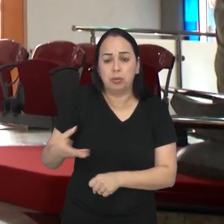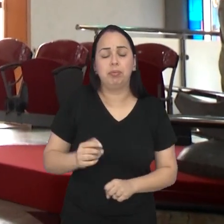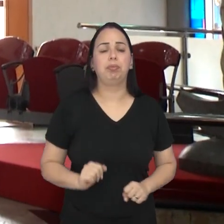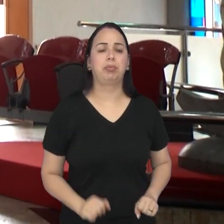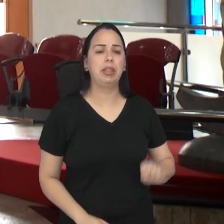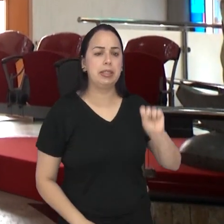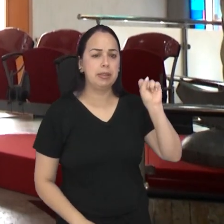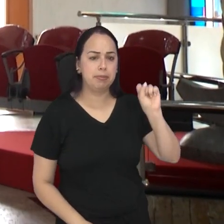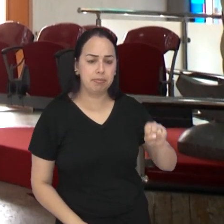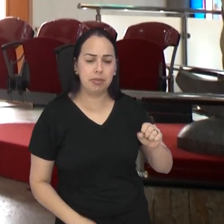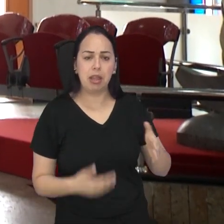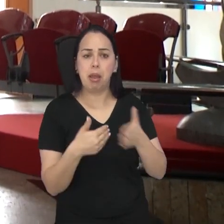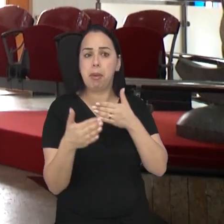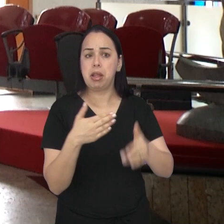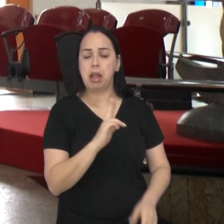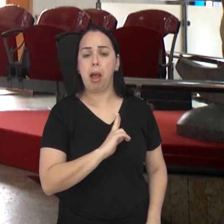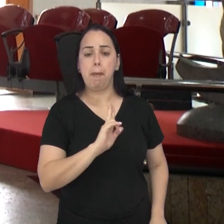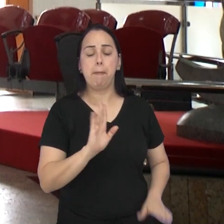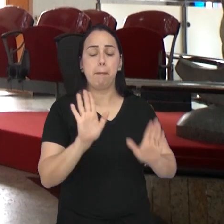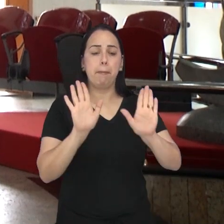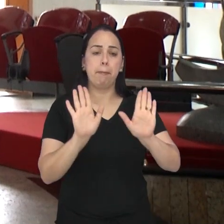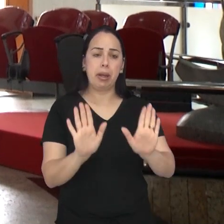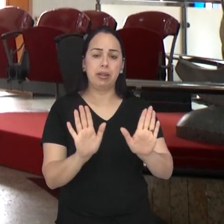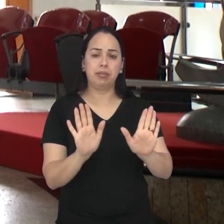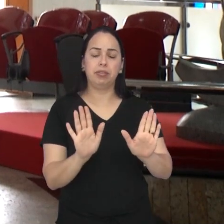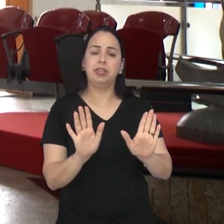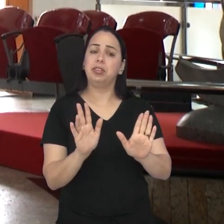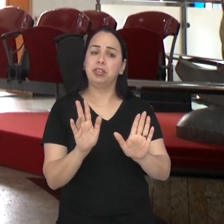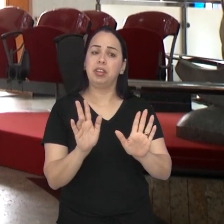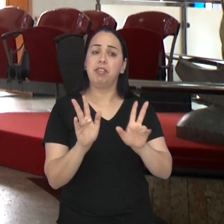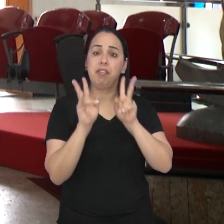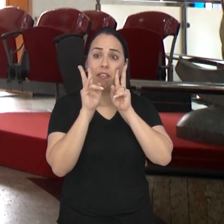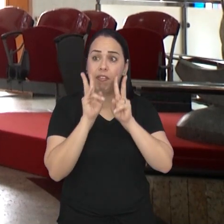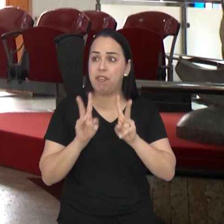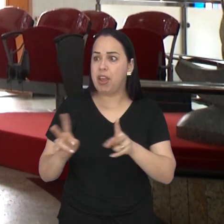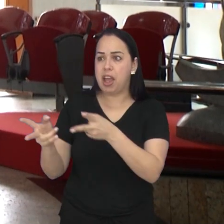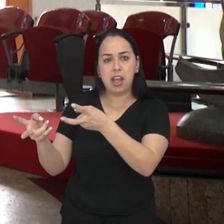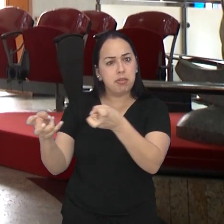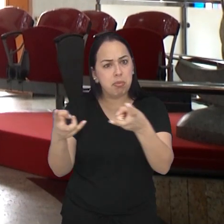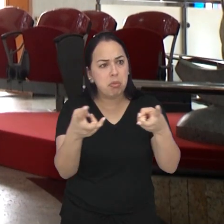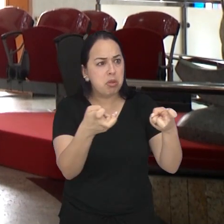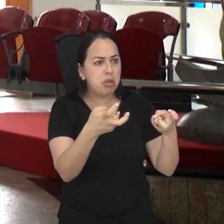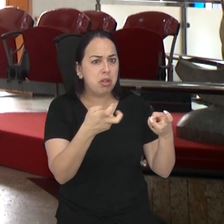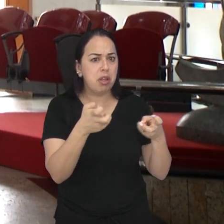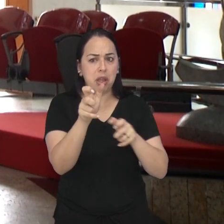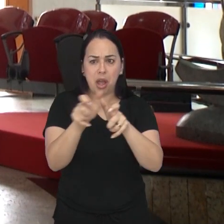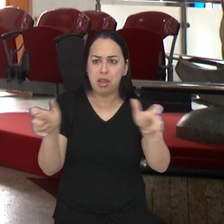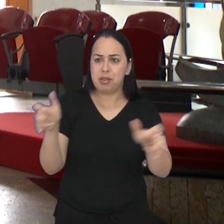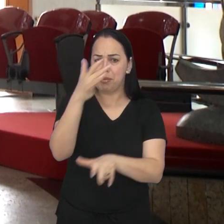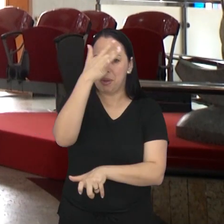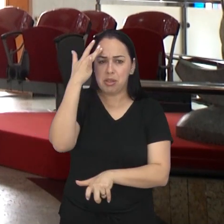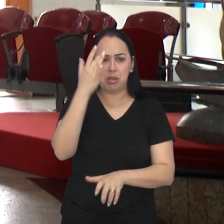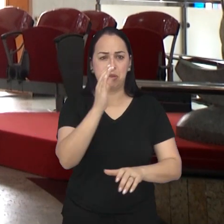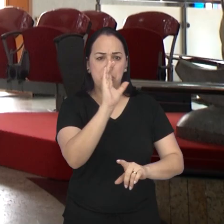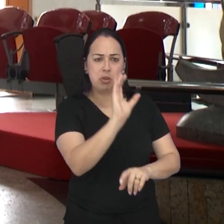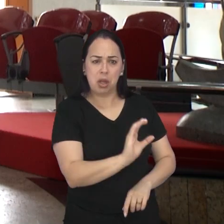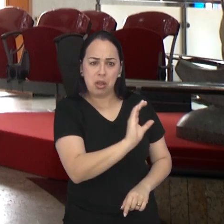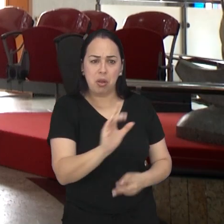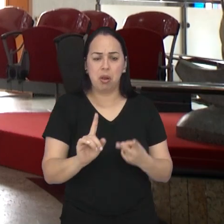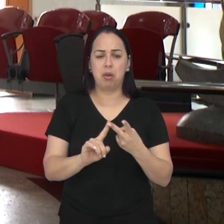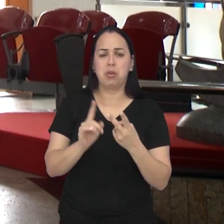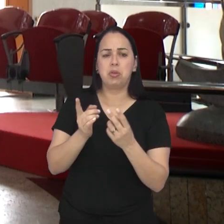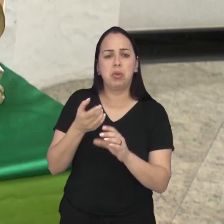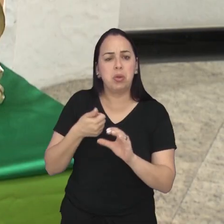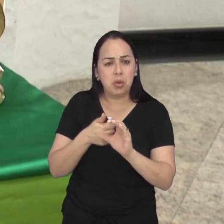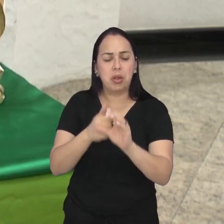é independente da religião, mas é bonito de ver no coração de todo mundo, né, dos